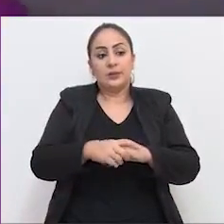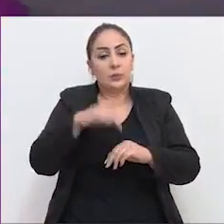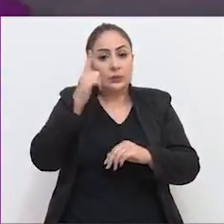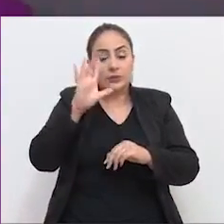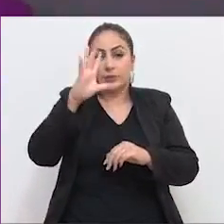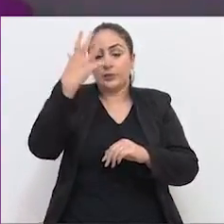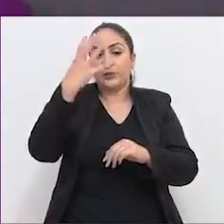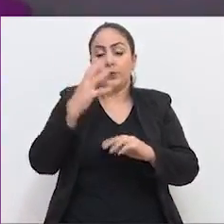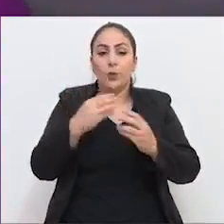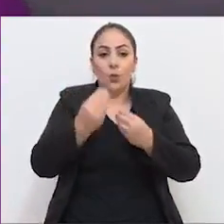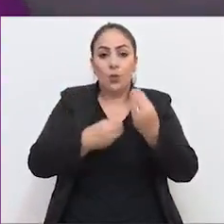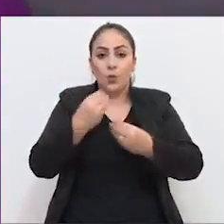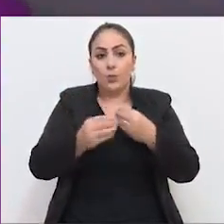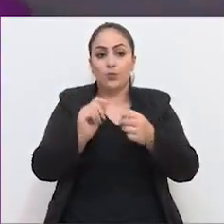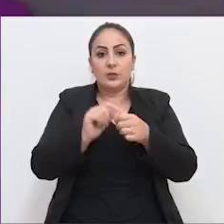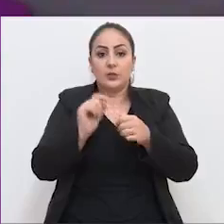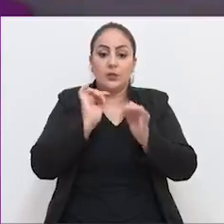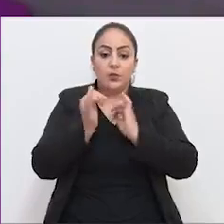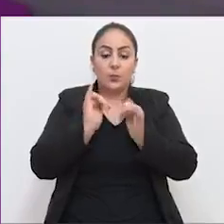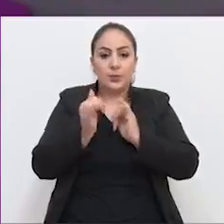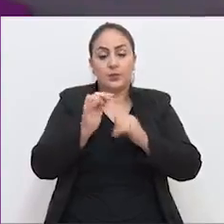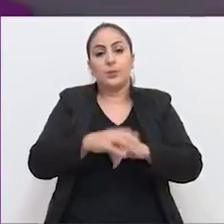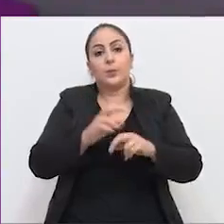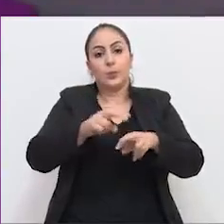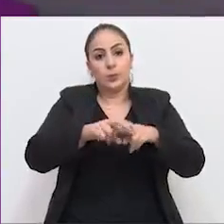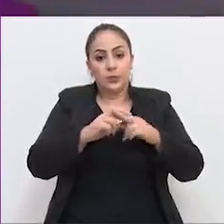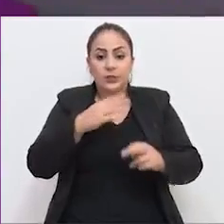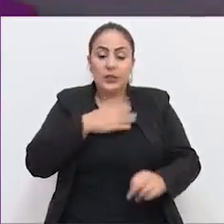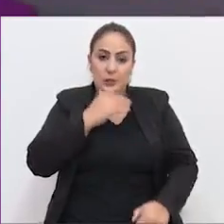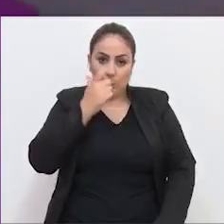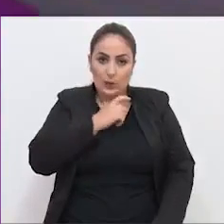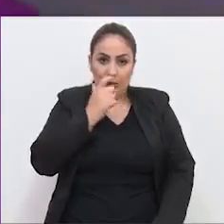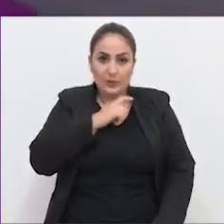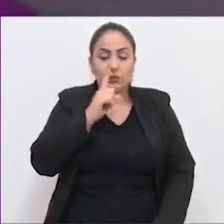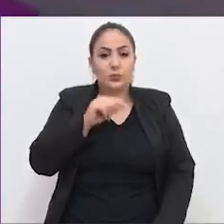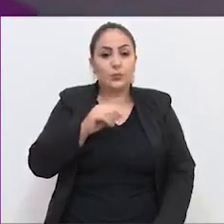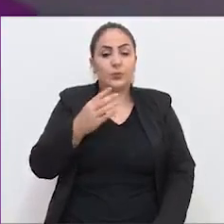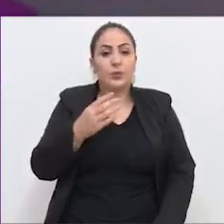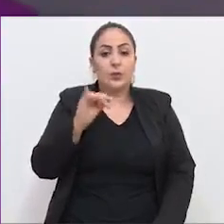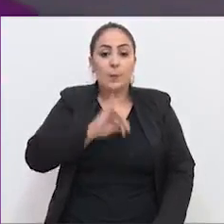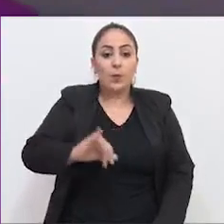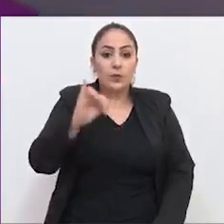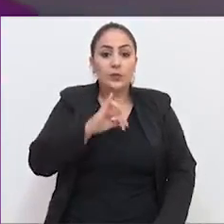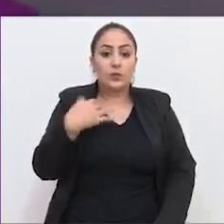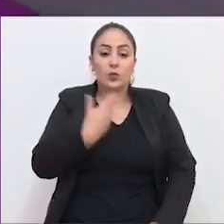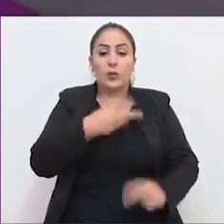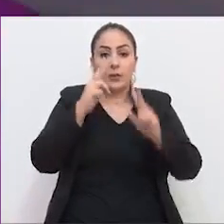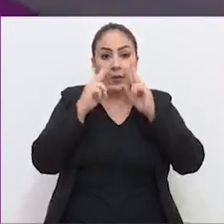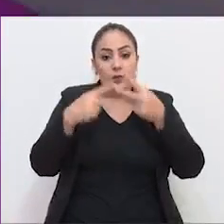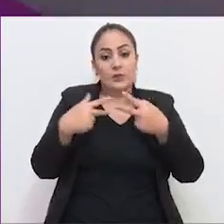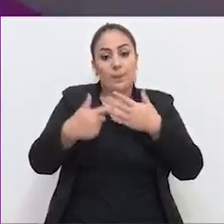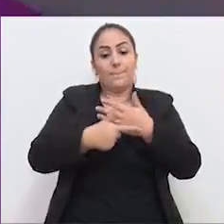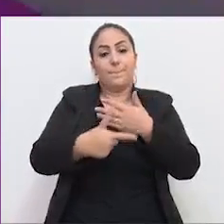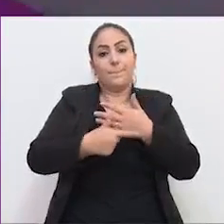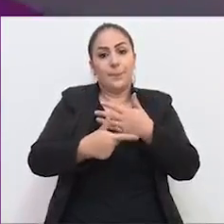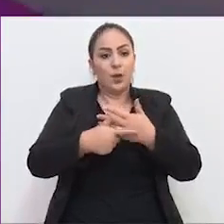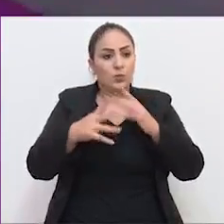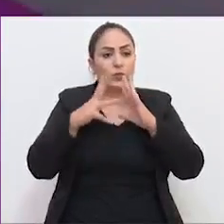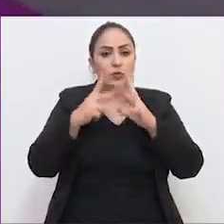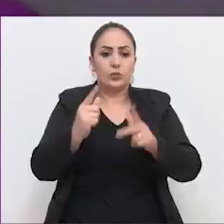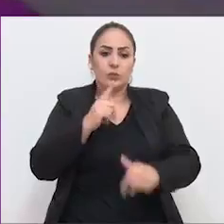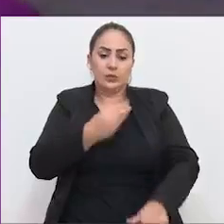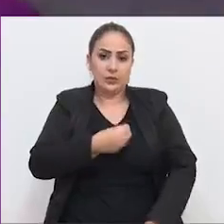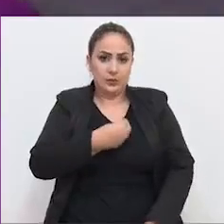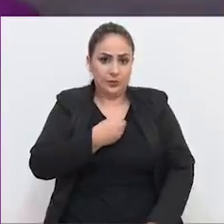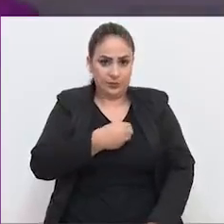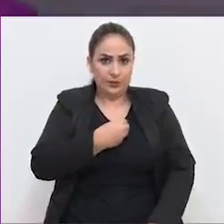tomar decisões a partir dessas informações. Então, eu acho que é muito importante a gente reconhecer isso, o papel de todos